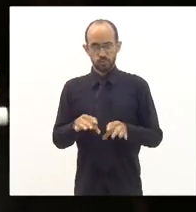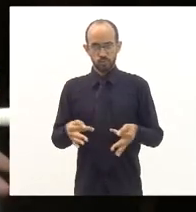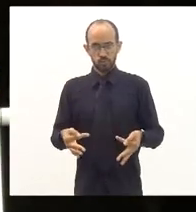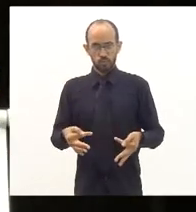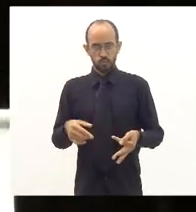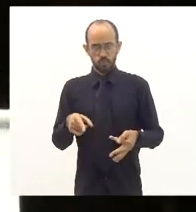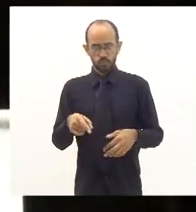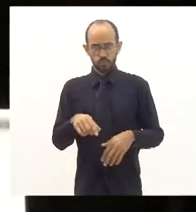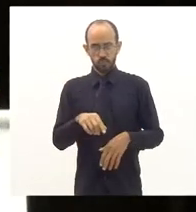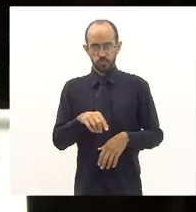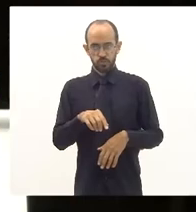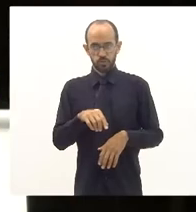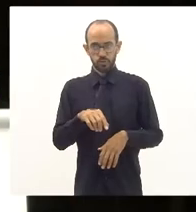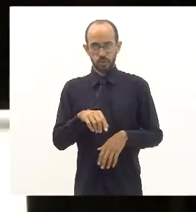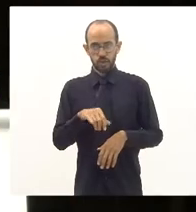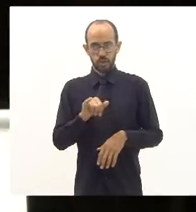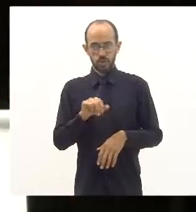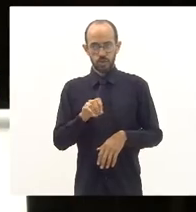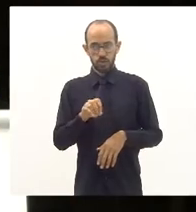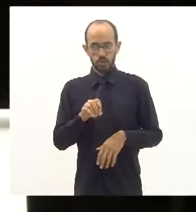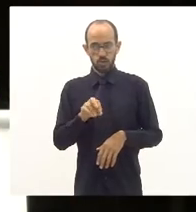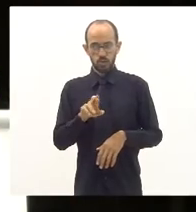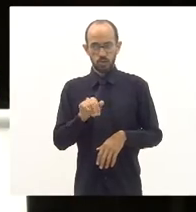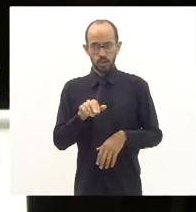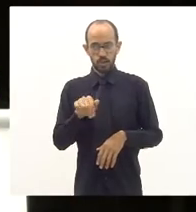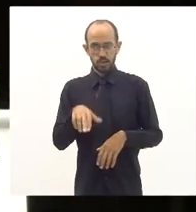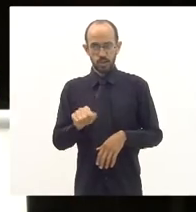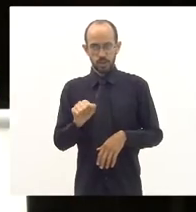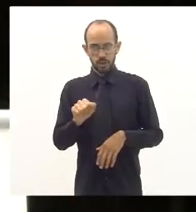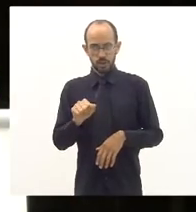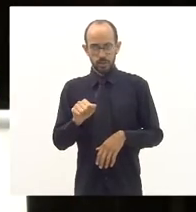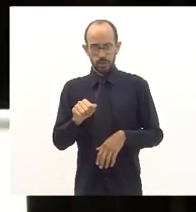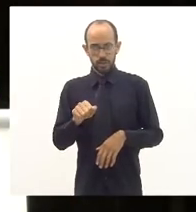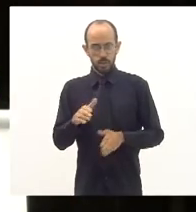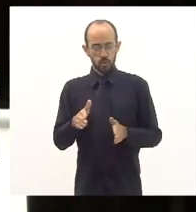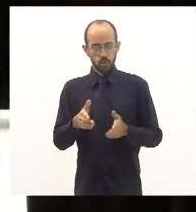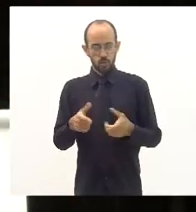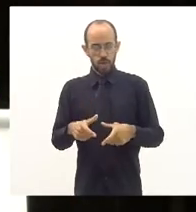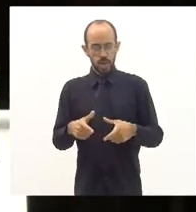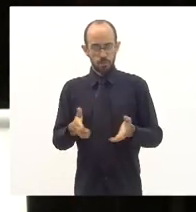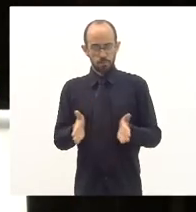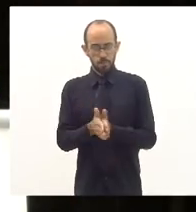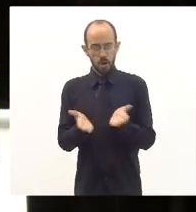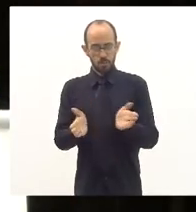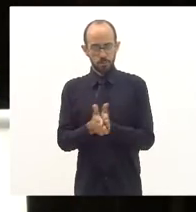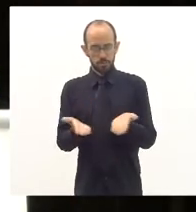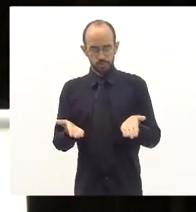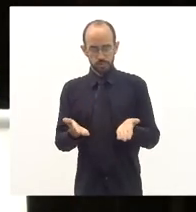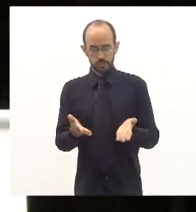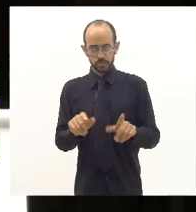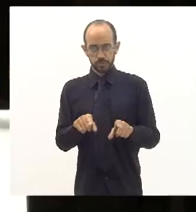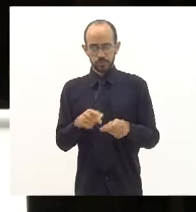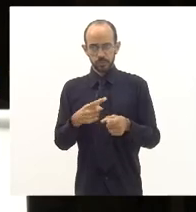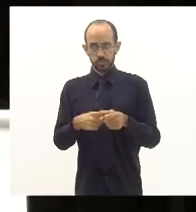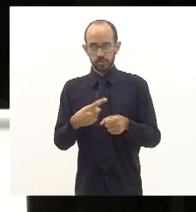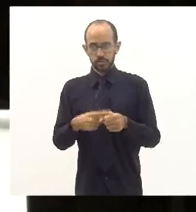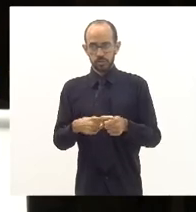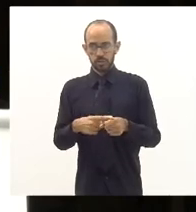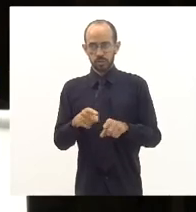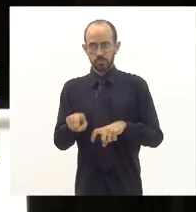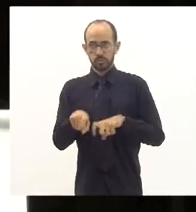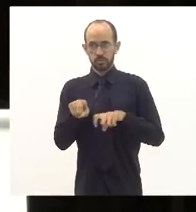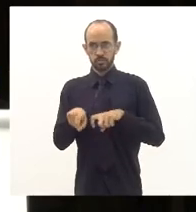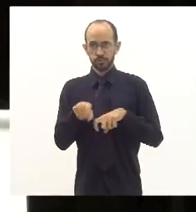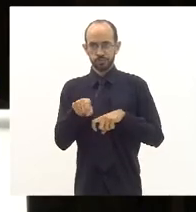orgulho muito de falar isso aqui na tribuna para vocês, porque é um distrito pobre e uma cidade do interior,